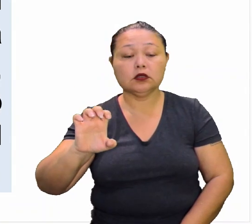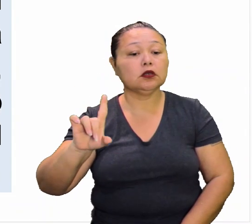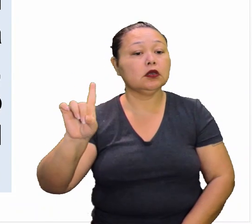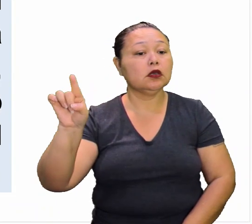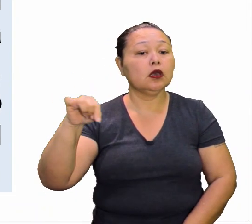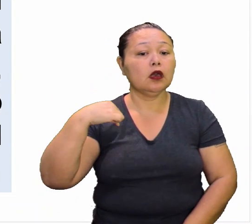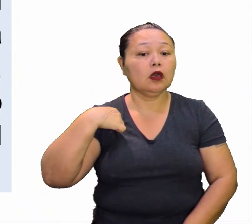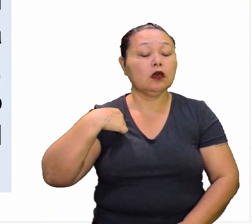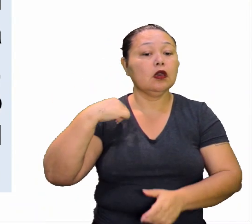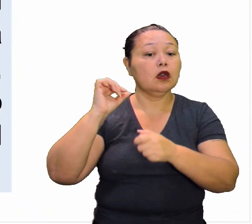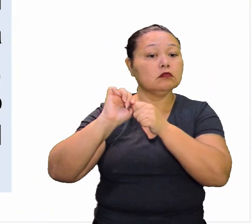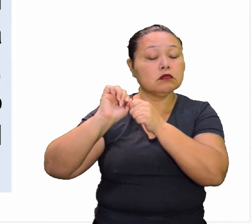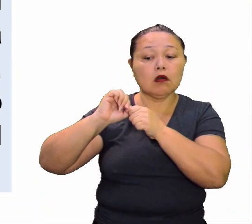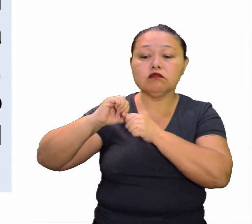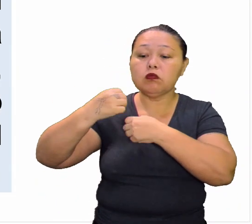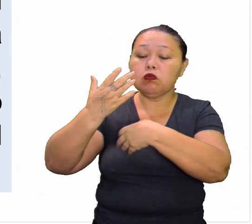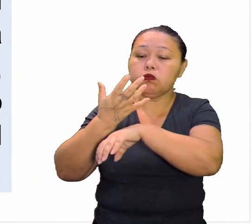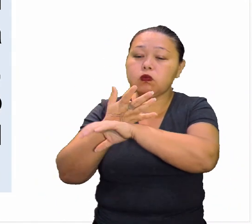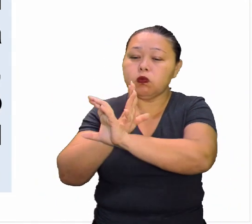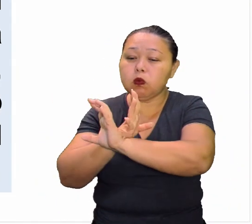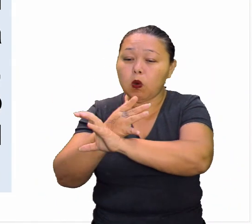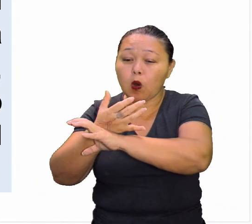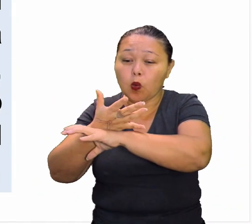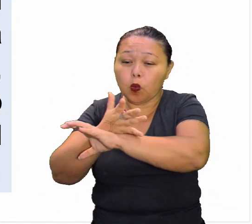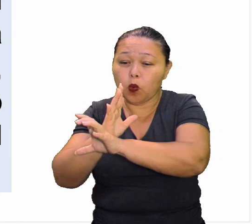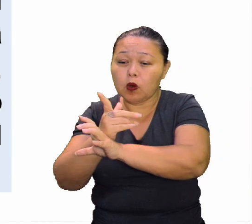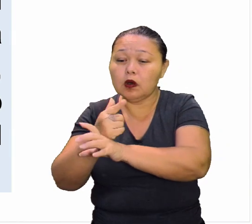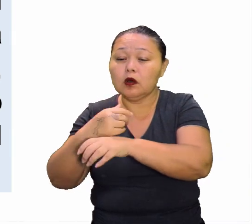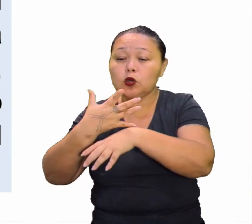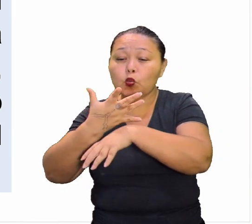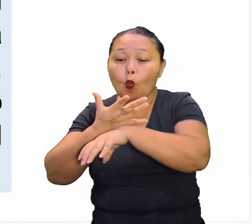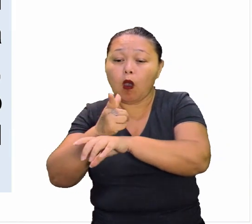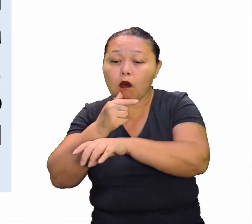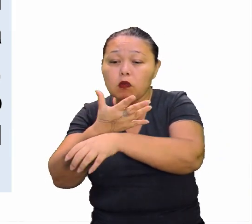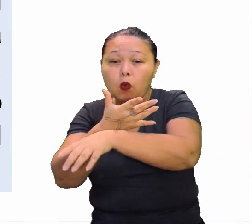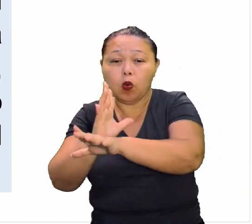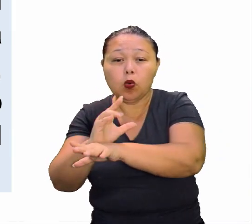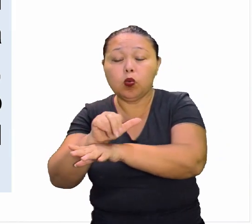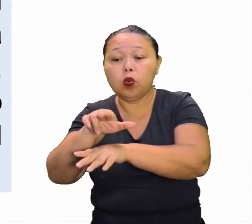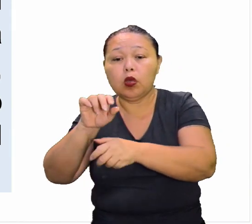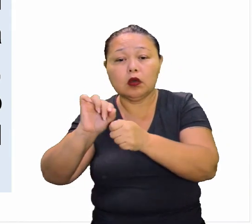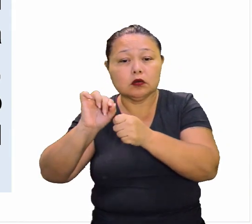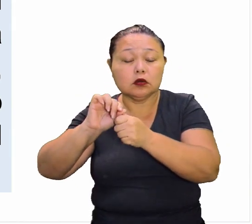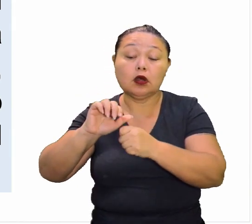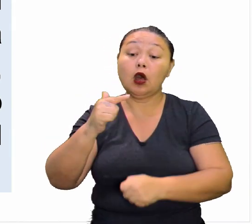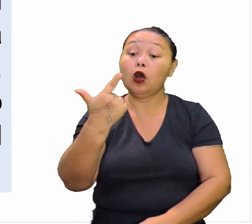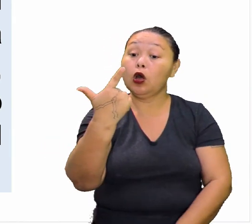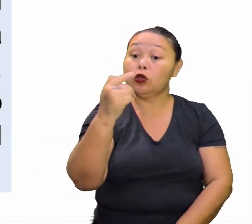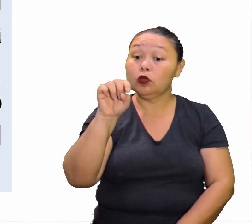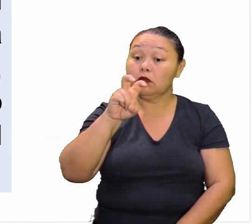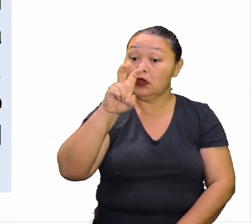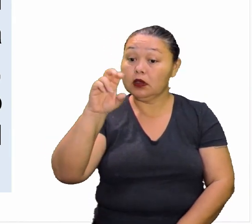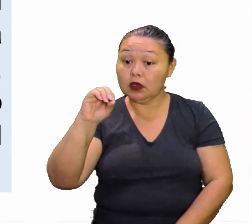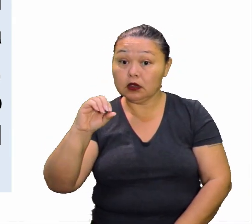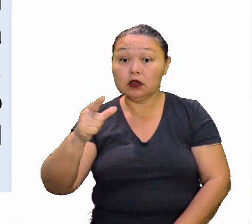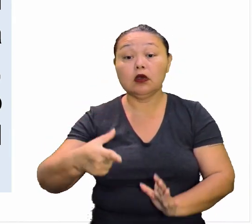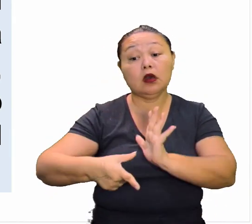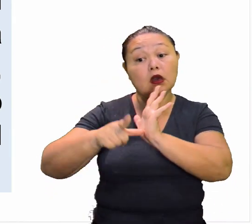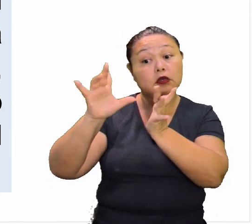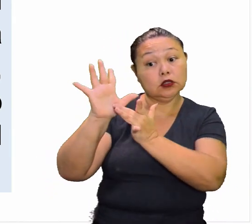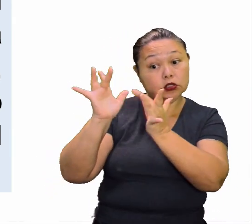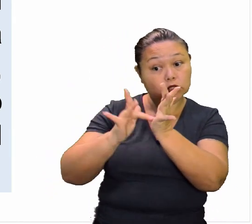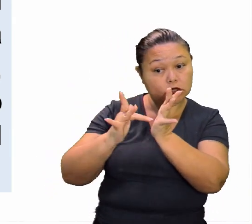Viram do deserto da Síria, isso aí há 2.550 anos atrás,